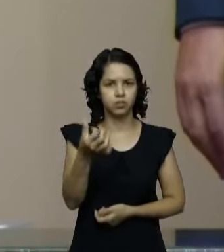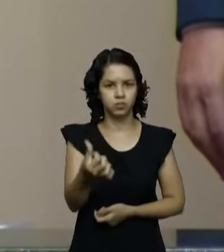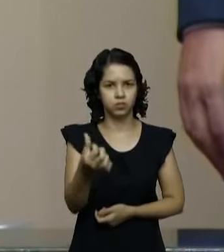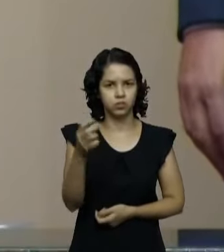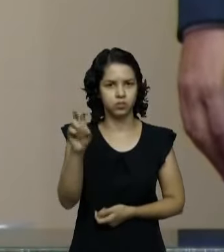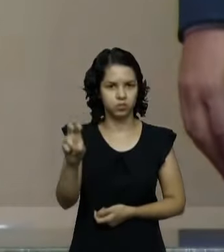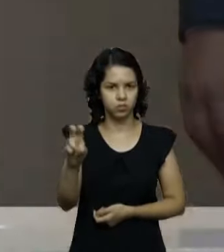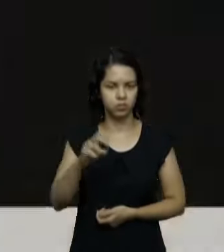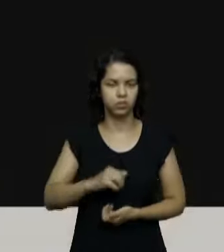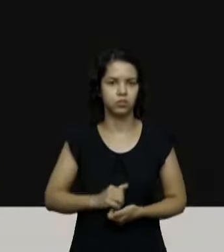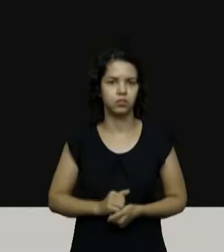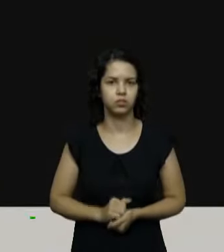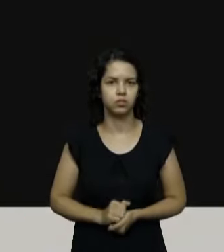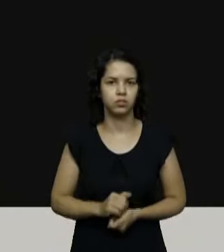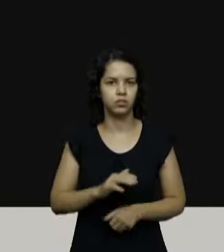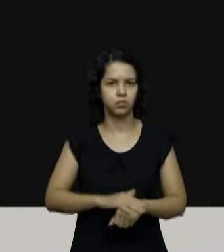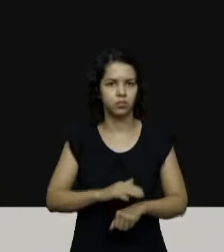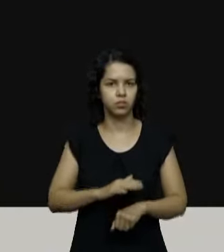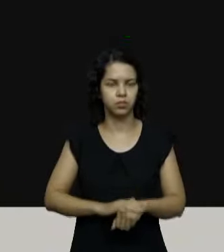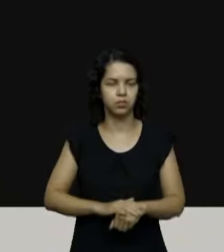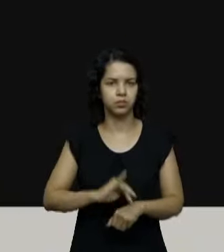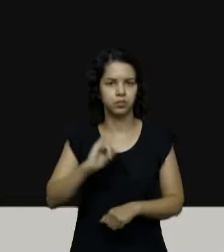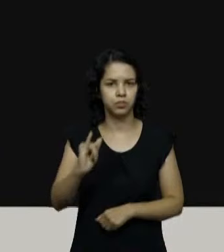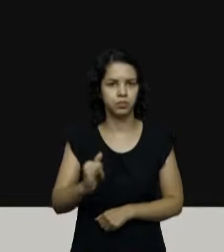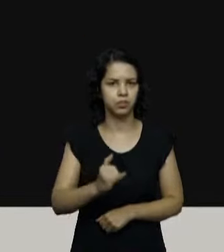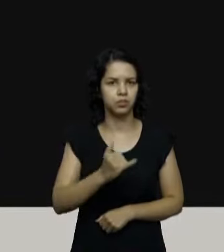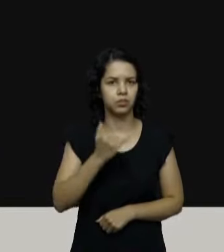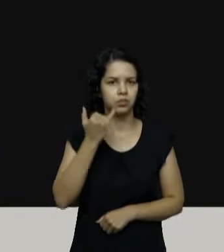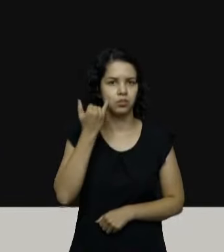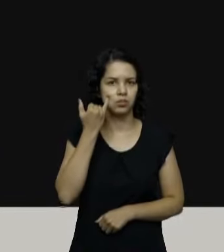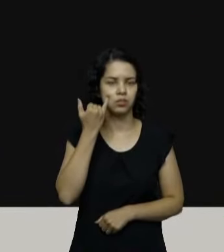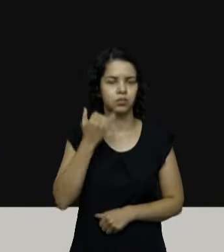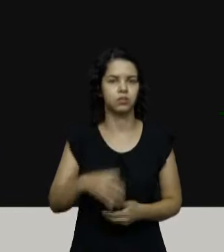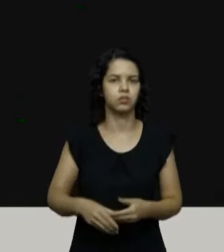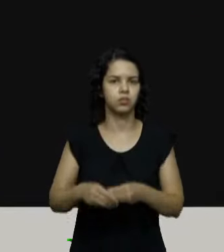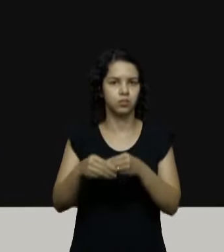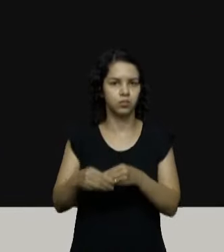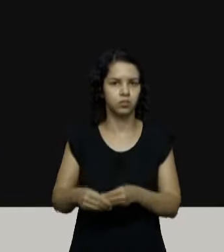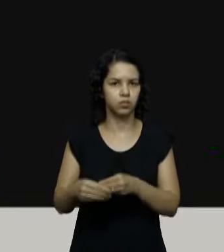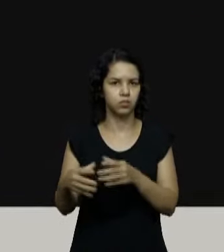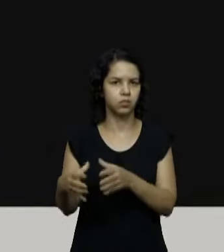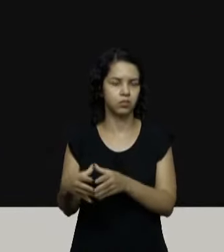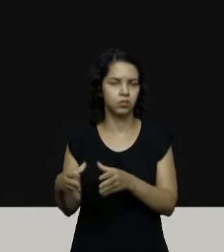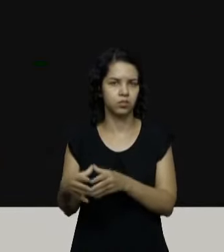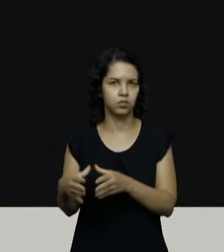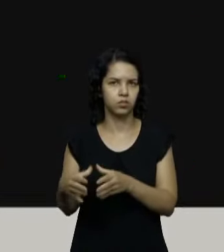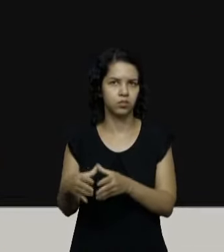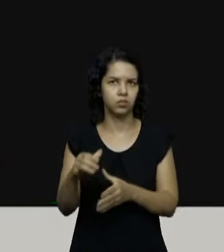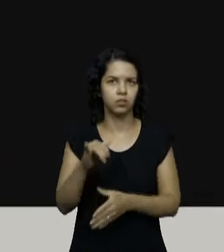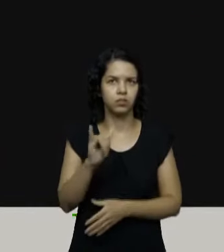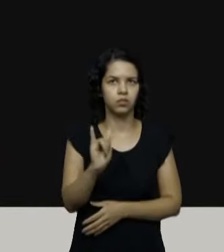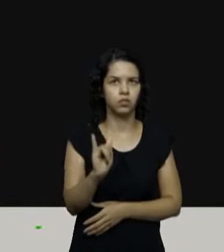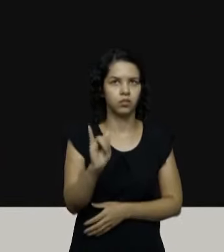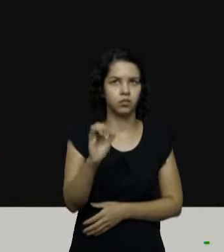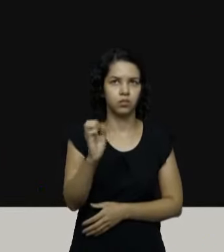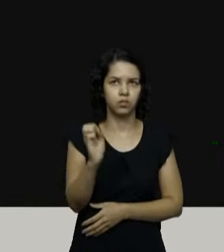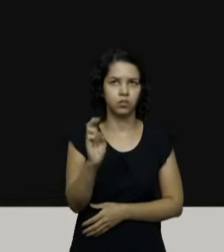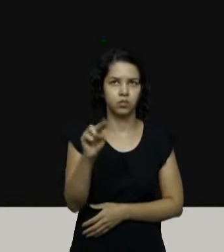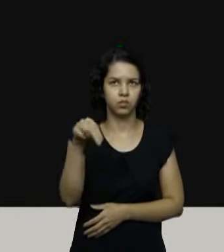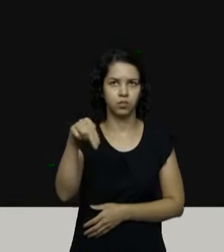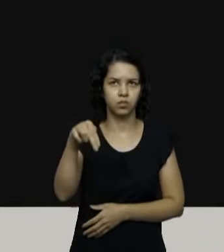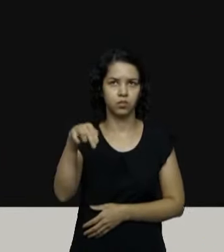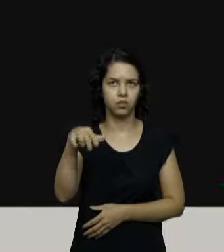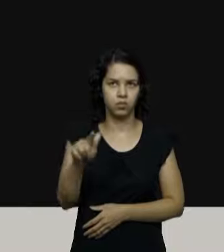265, autor deputado Gessé Lopes, cumprimentando o movimento Young Stop pela defesa dos